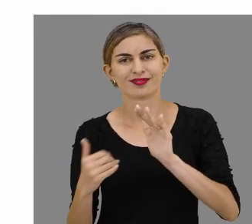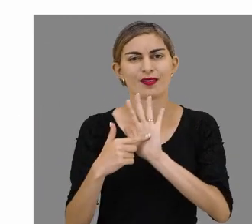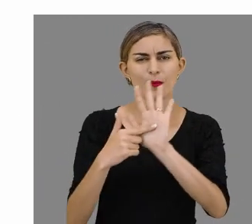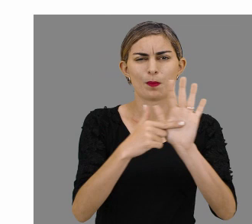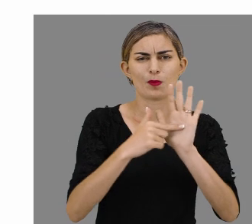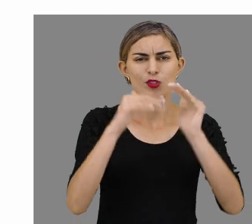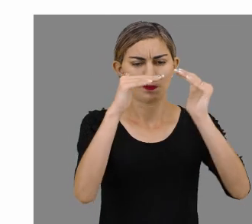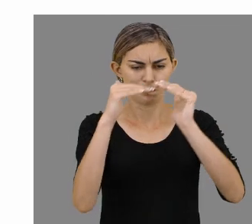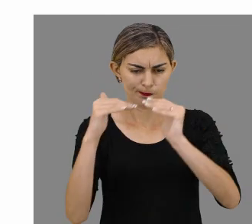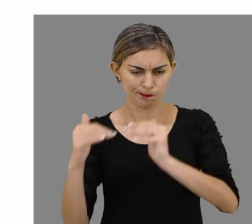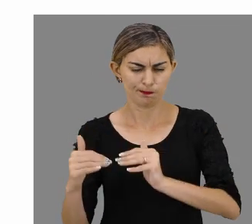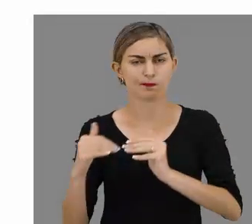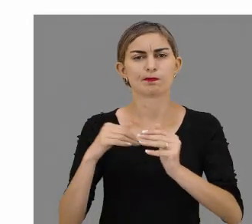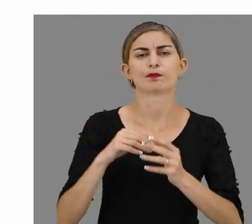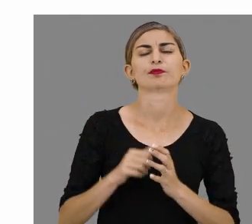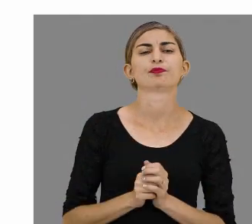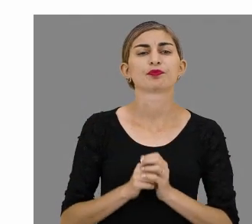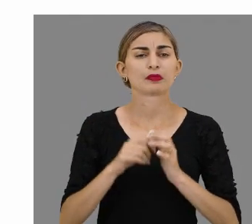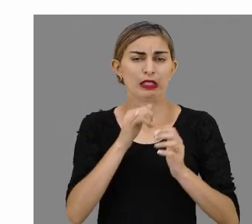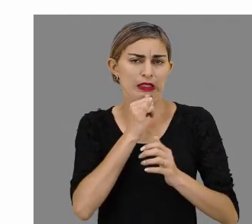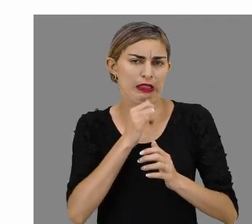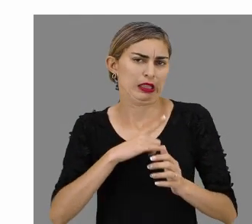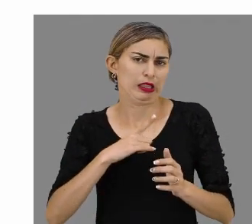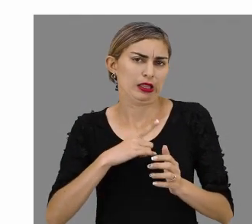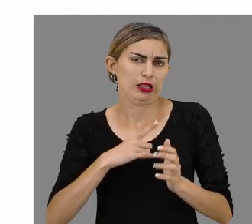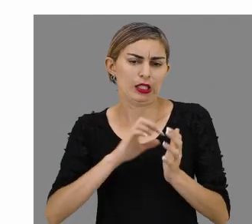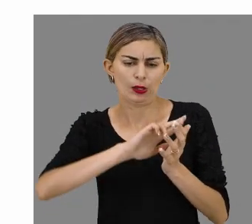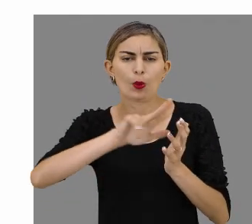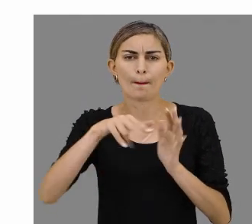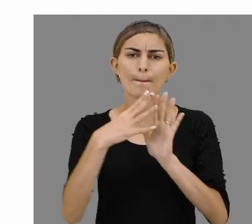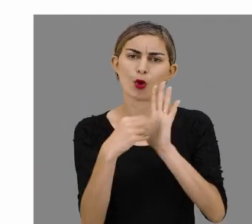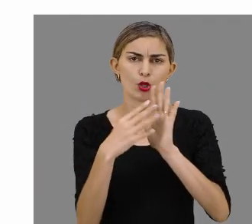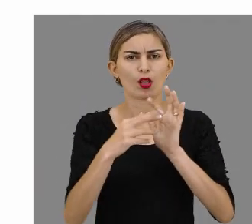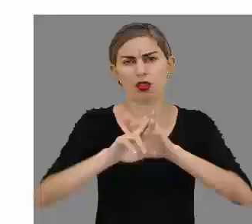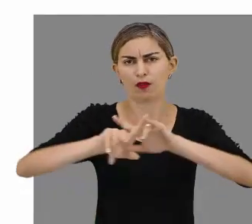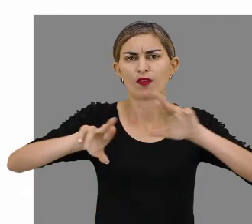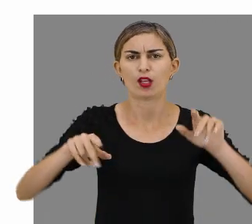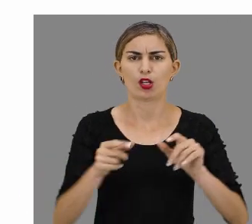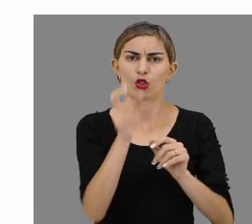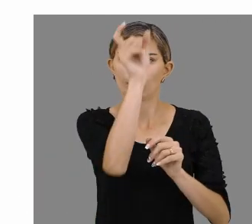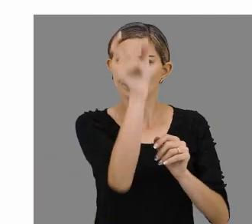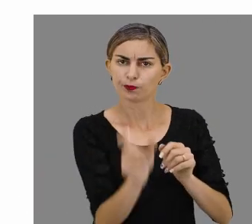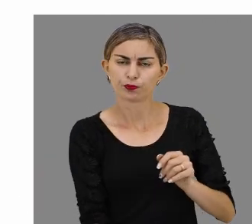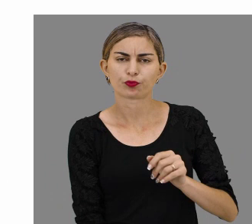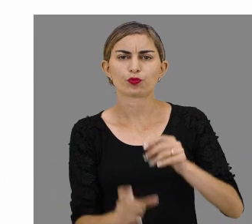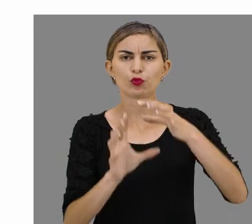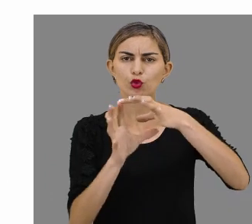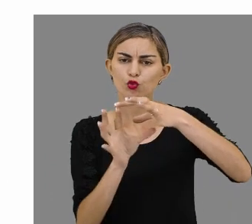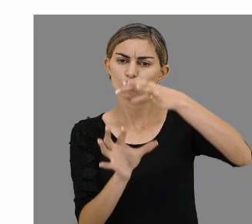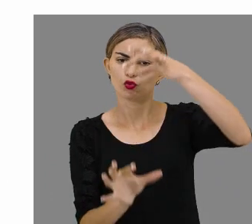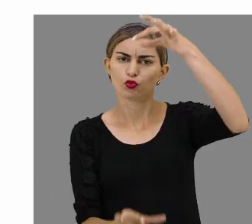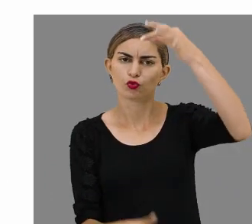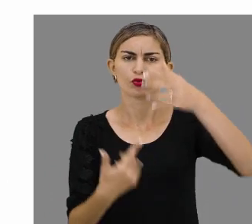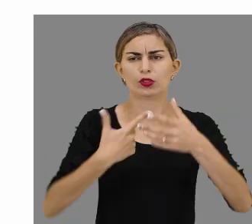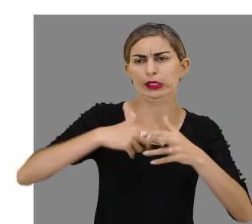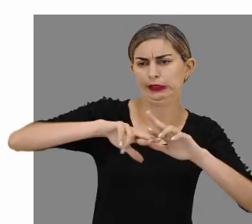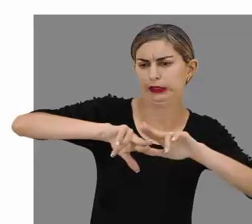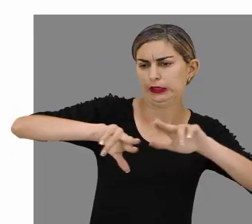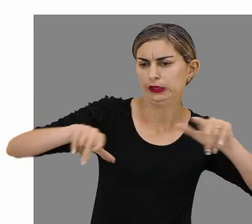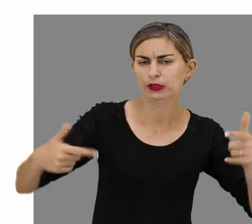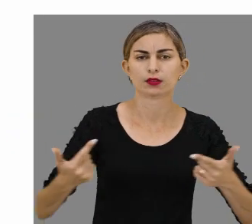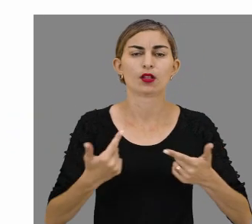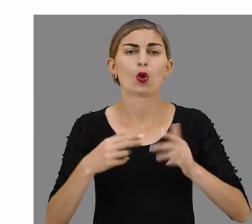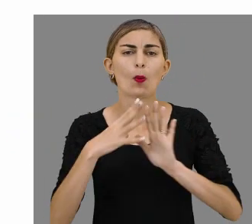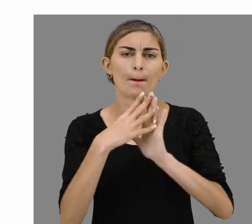as diversas fases que são envolvidas. Existem diversos outros modelos, como espiral, interativo incremental, entre outros.